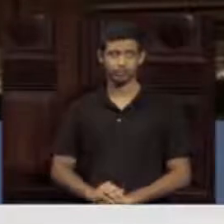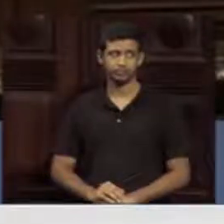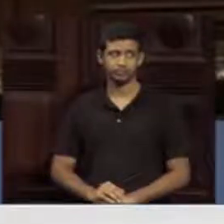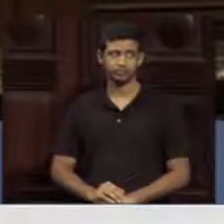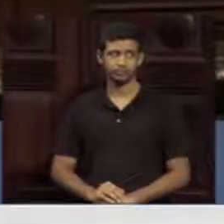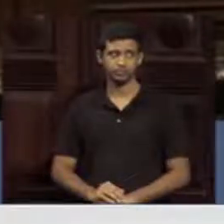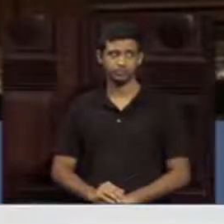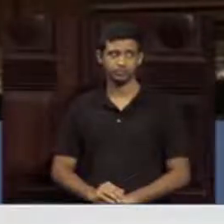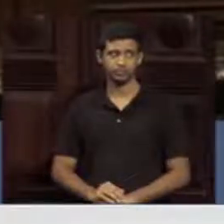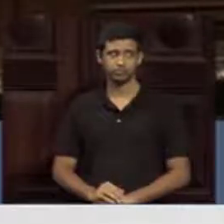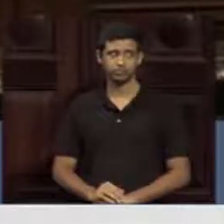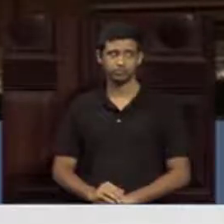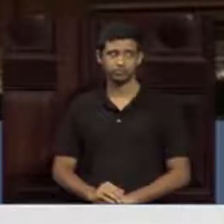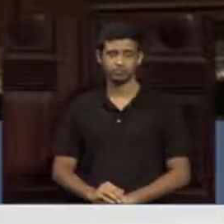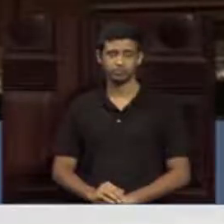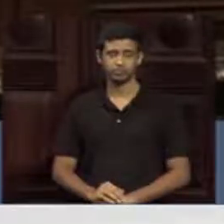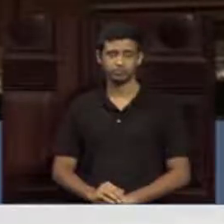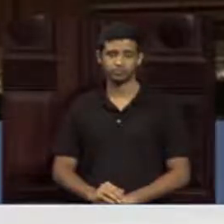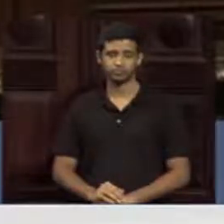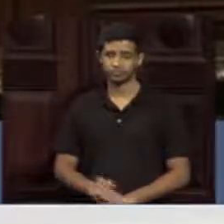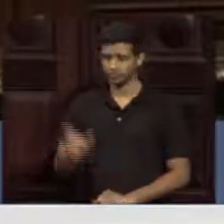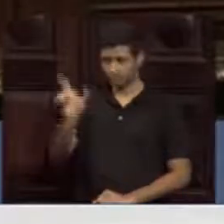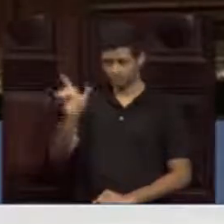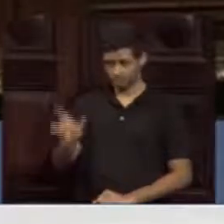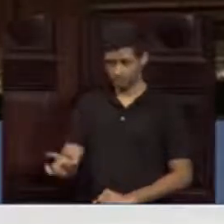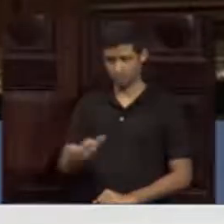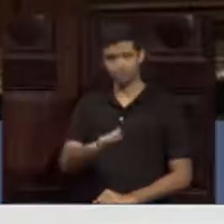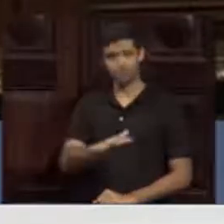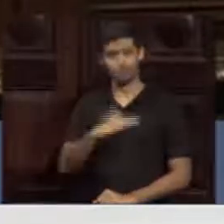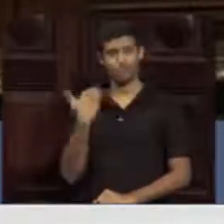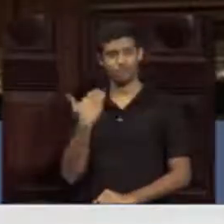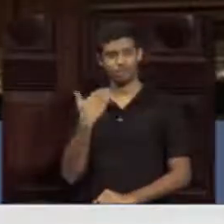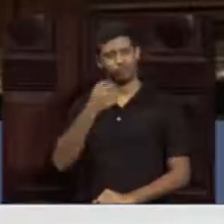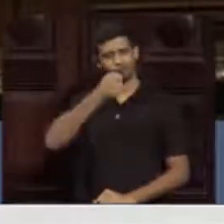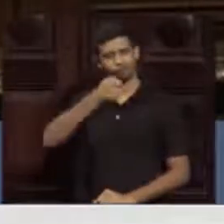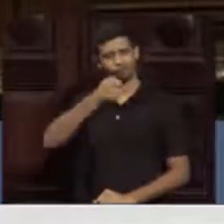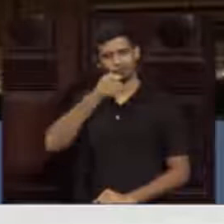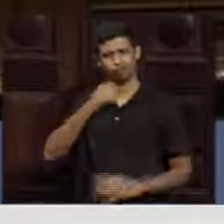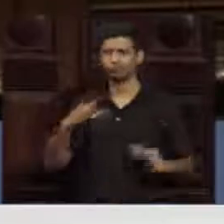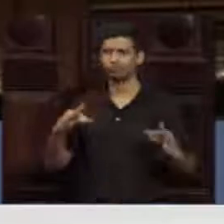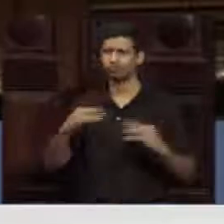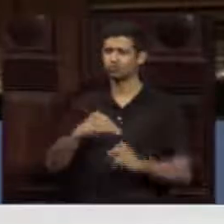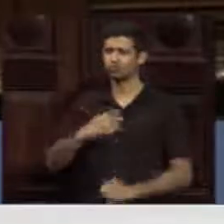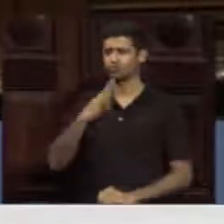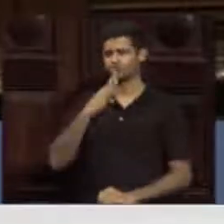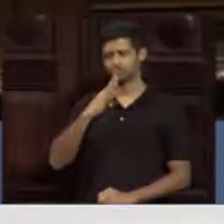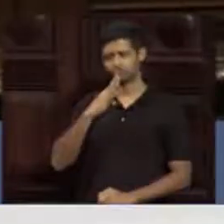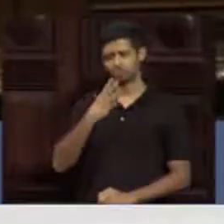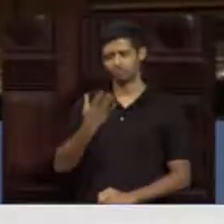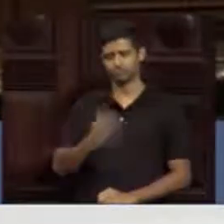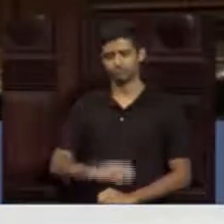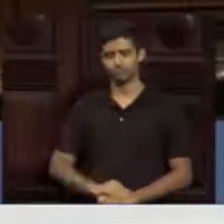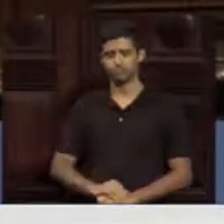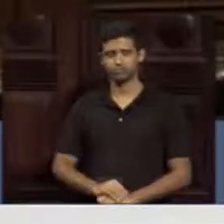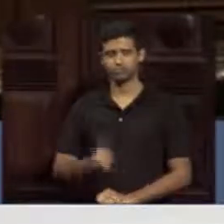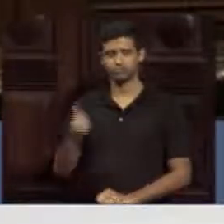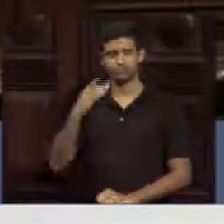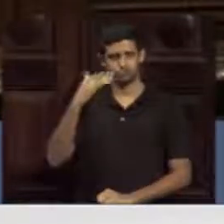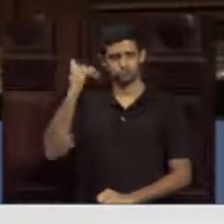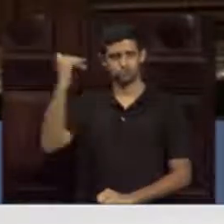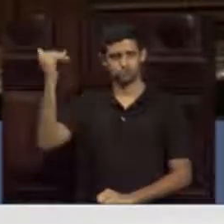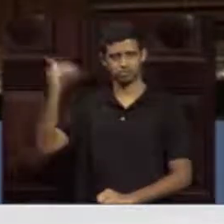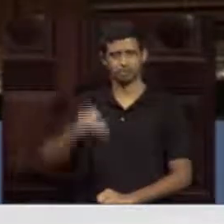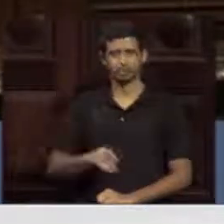que faleceu um grande jornalista, como foi